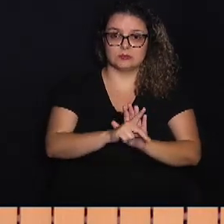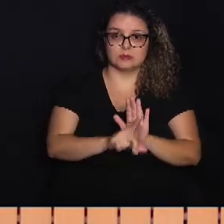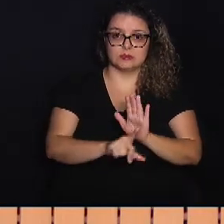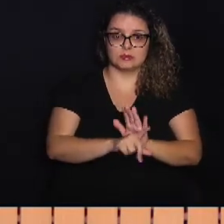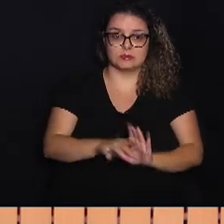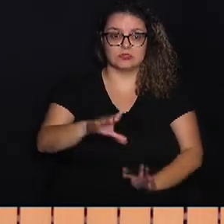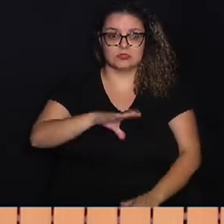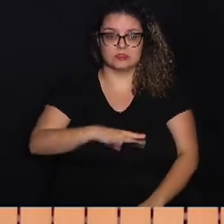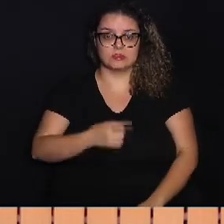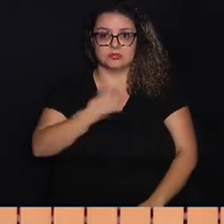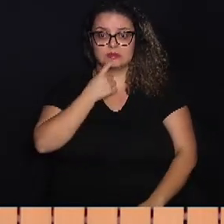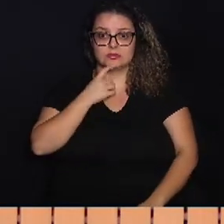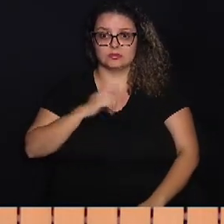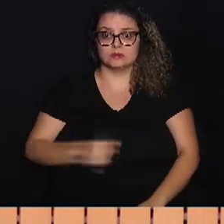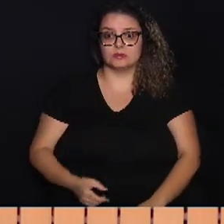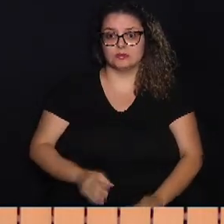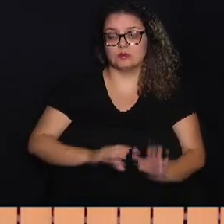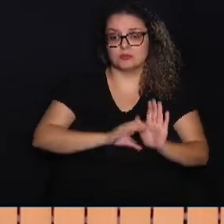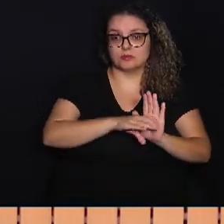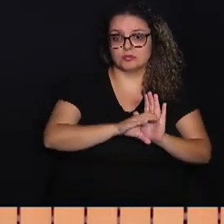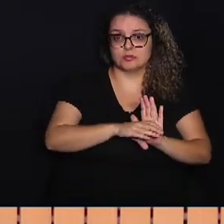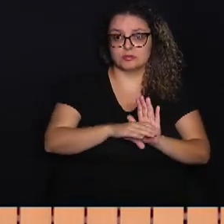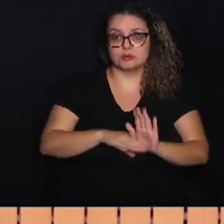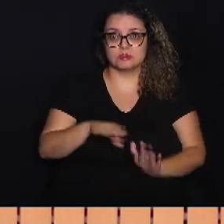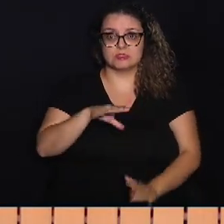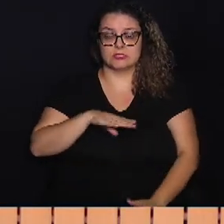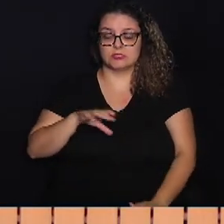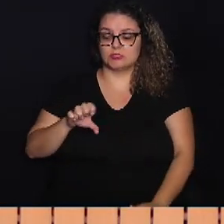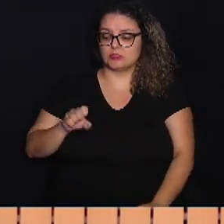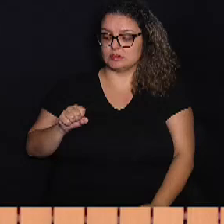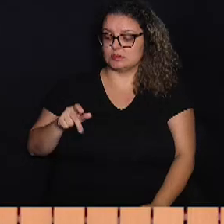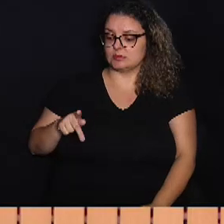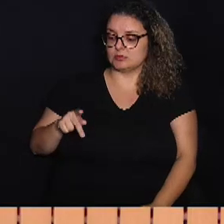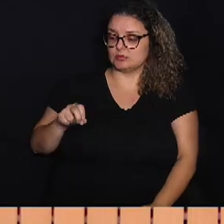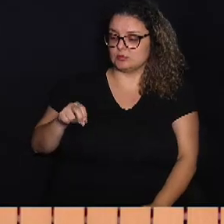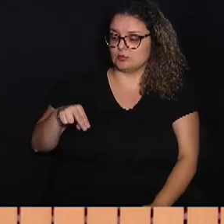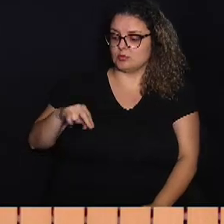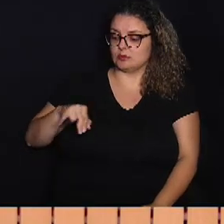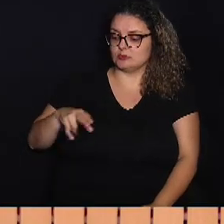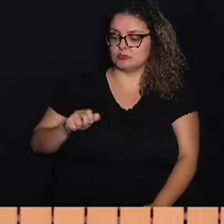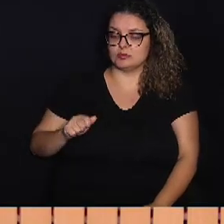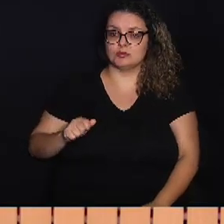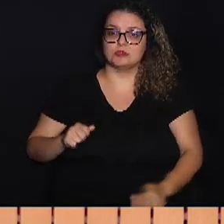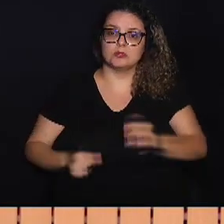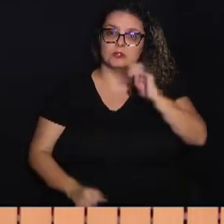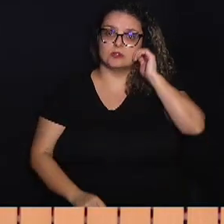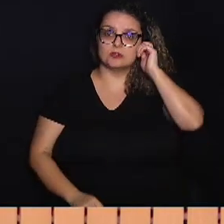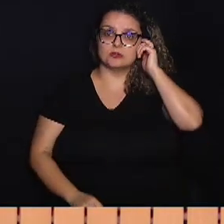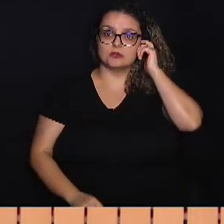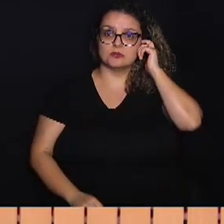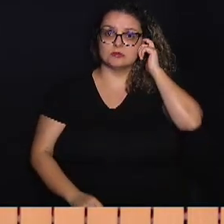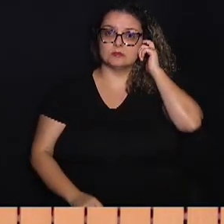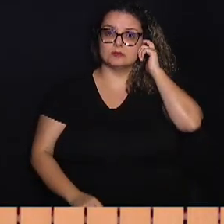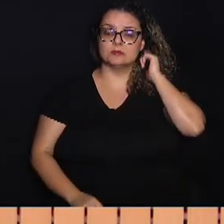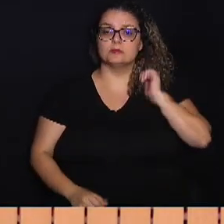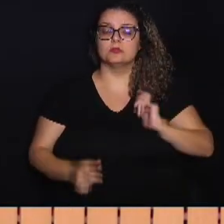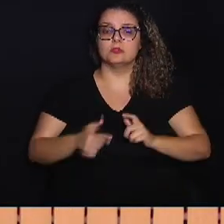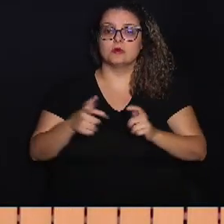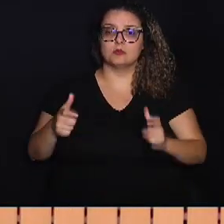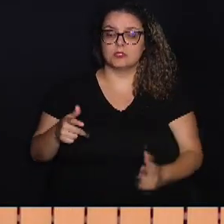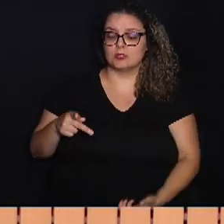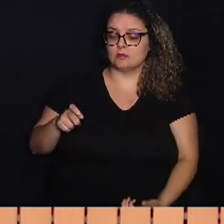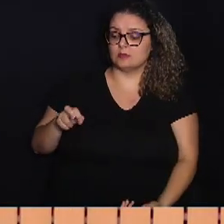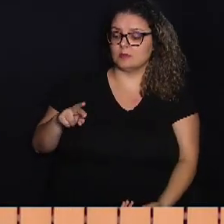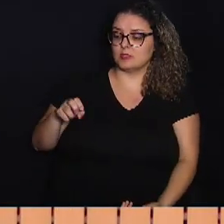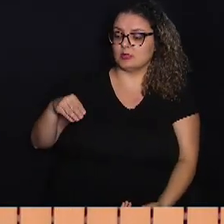cidade de Campinas o conceito de cidade Esponja né Eh aumentando a a a permeabilidade do